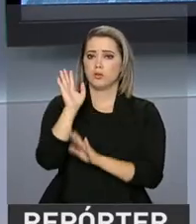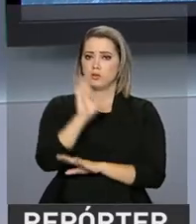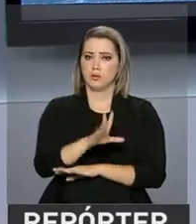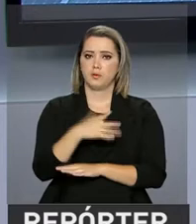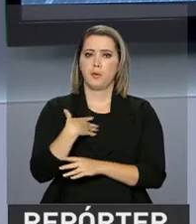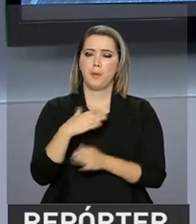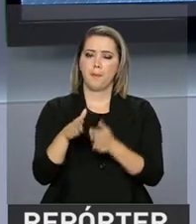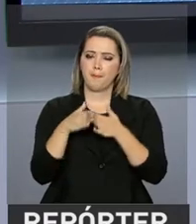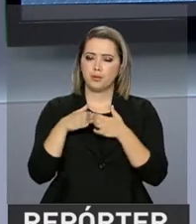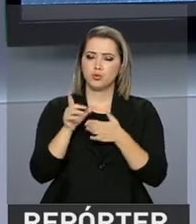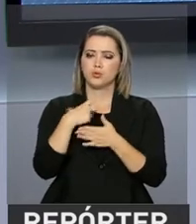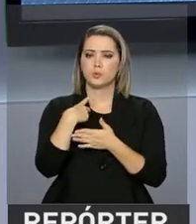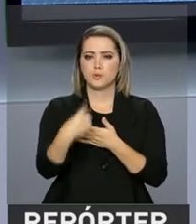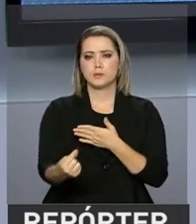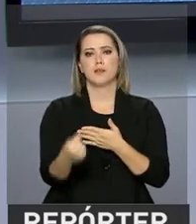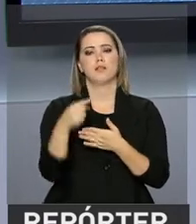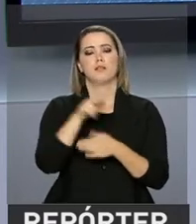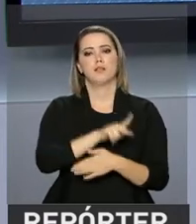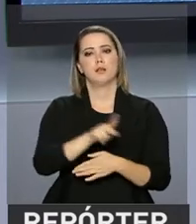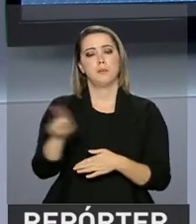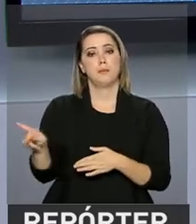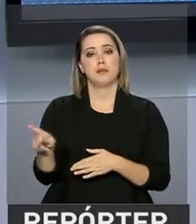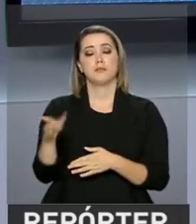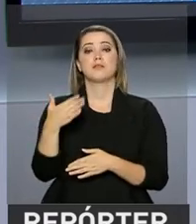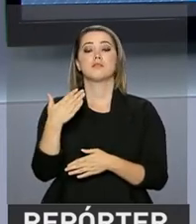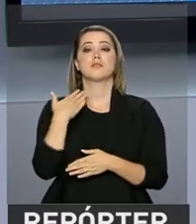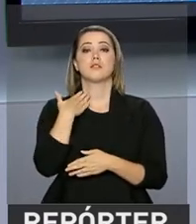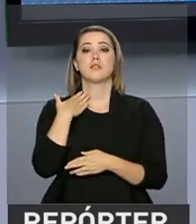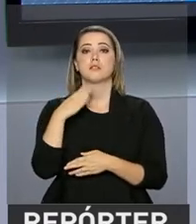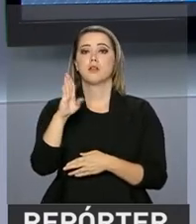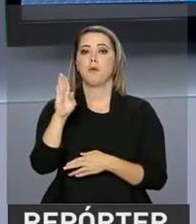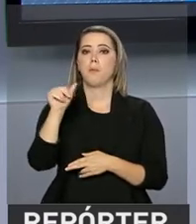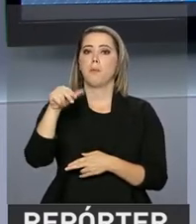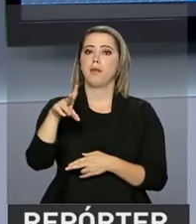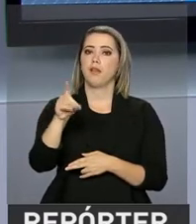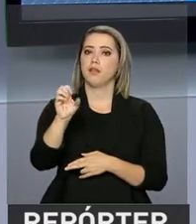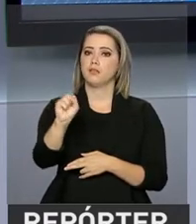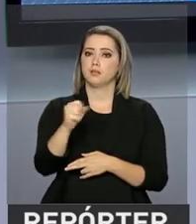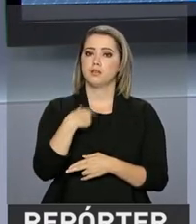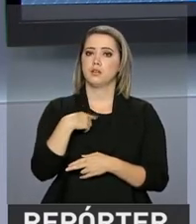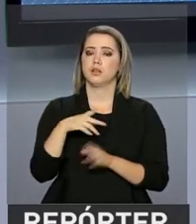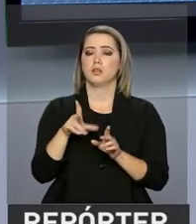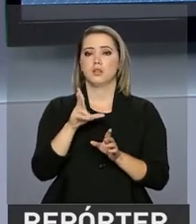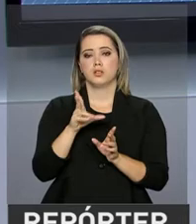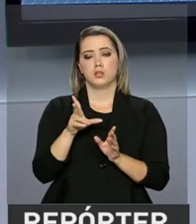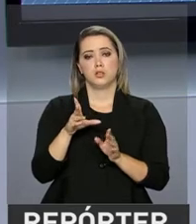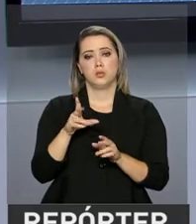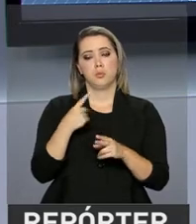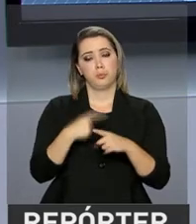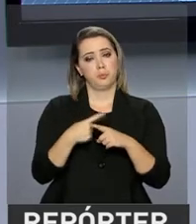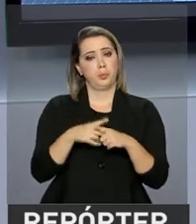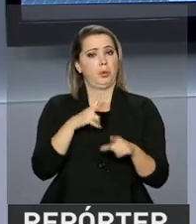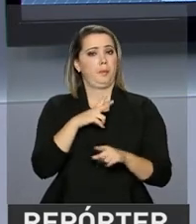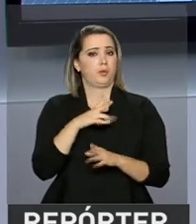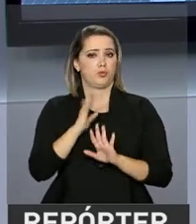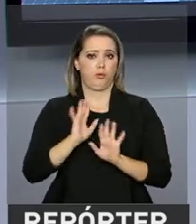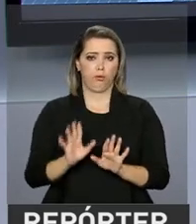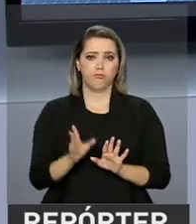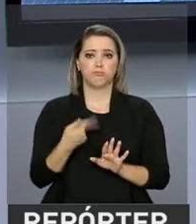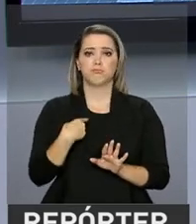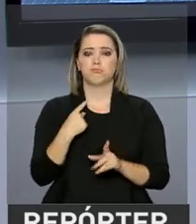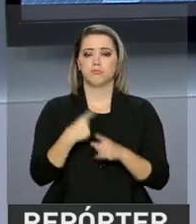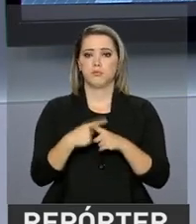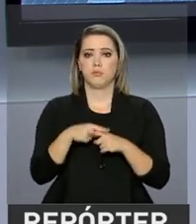a decisão de deixar a presidência do bnds por razões pessoais o diretor ricardo ramos que pertence